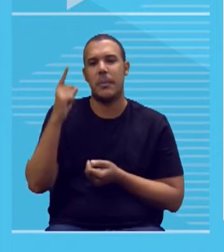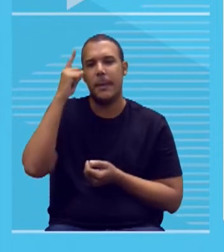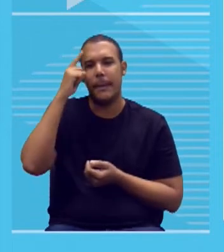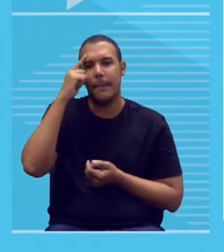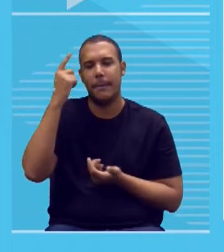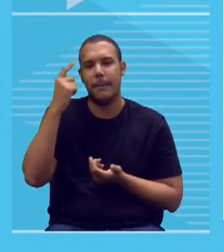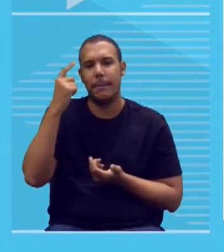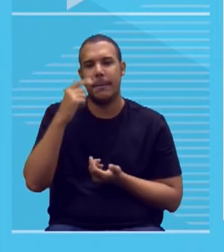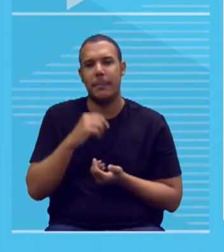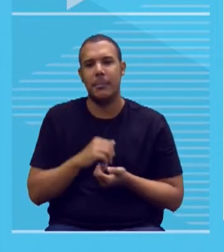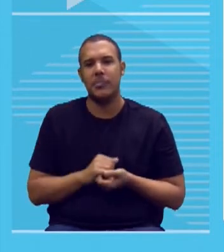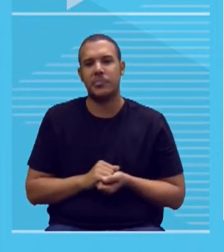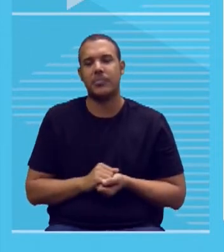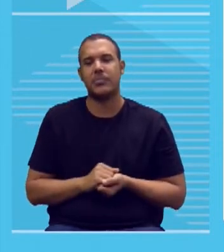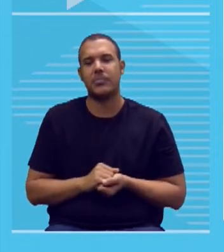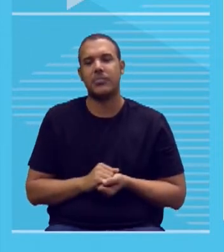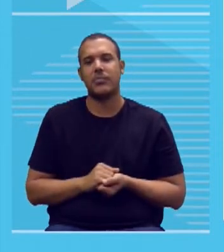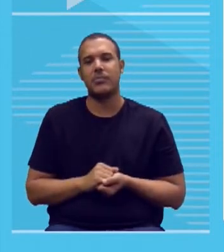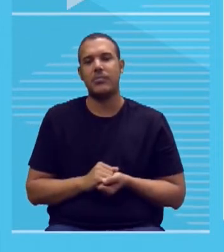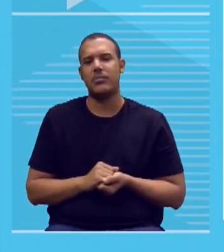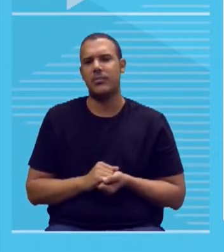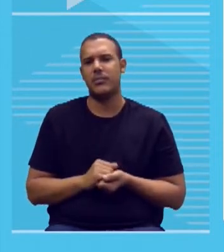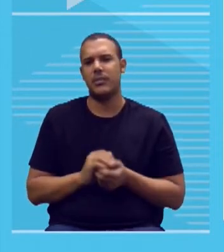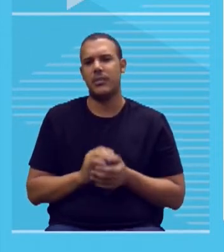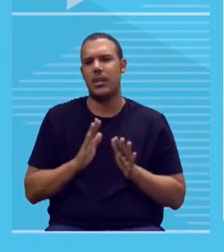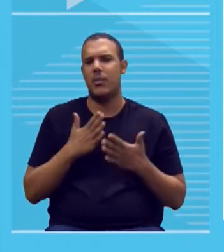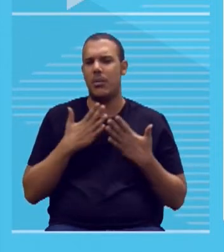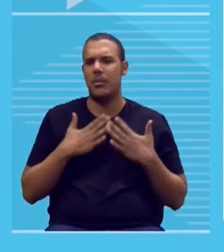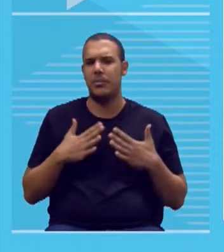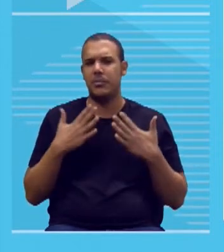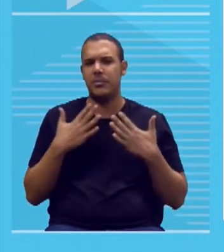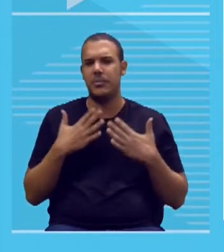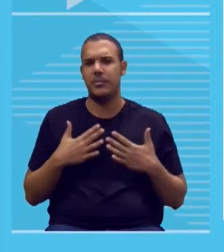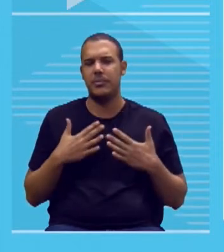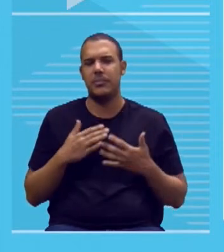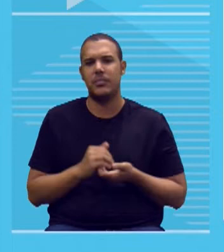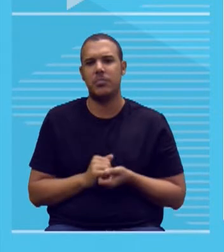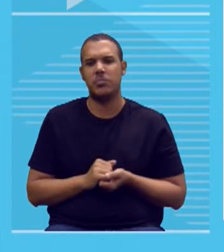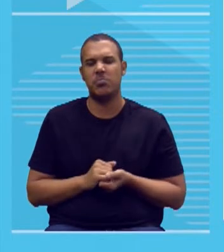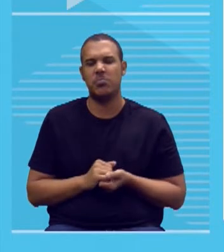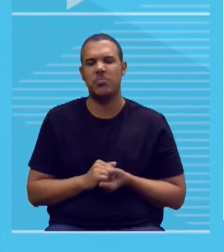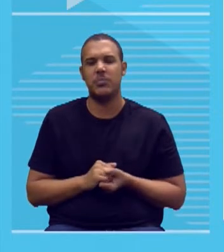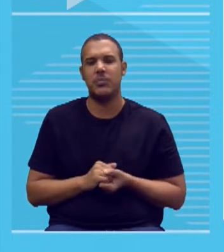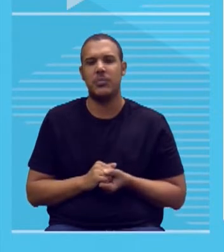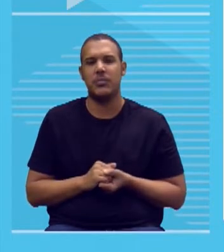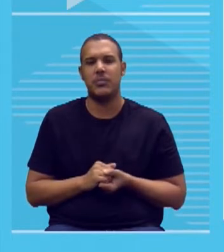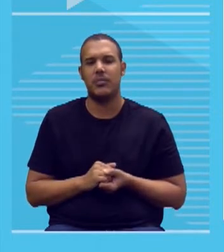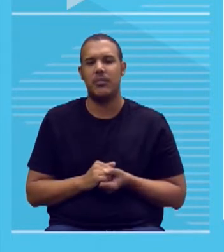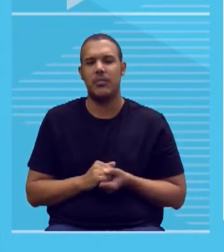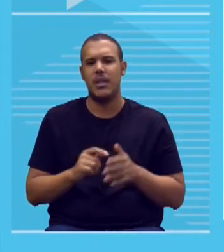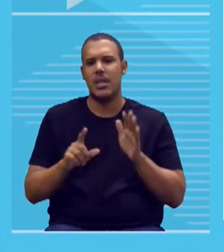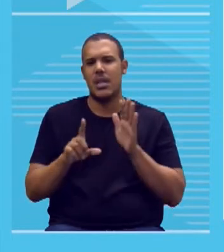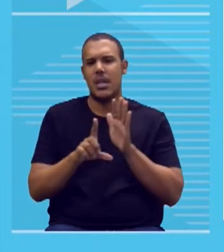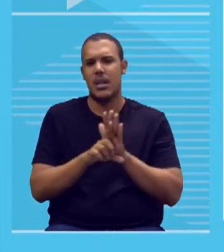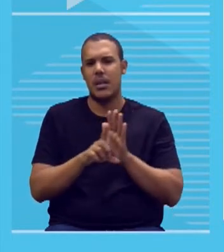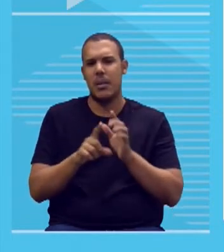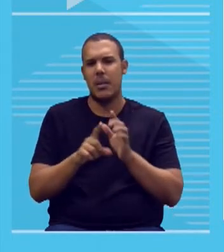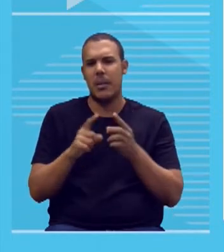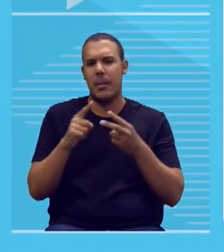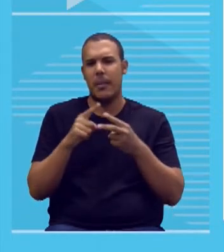assim Ah não pera aí calma o rapaz lei do uso e